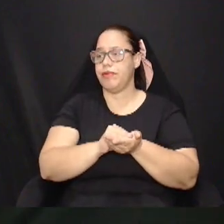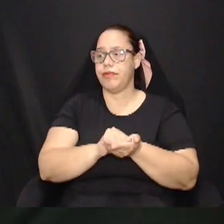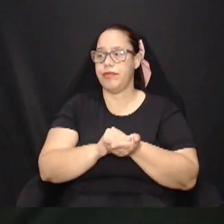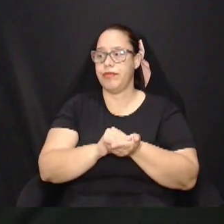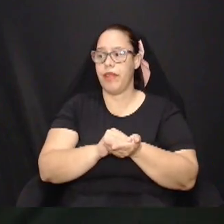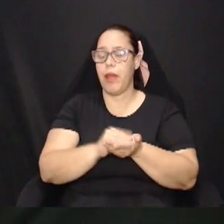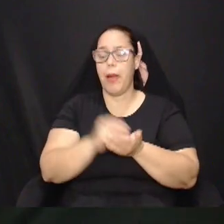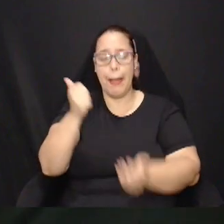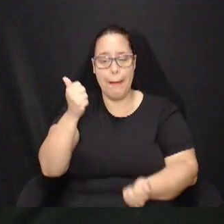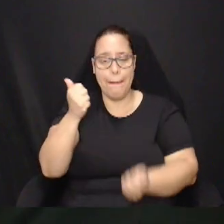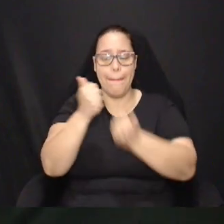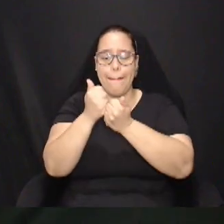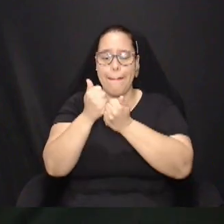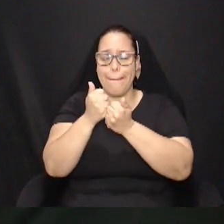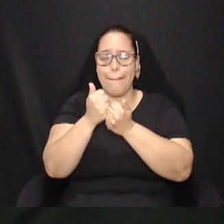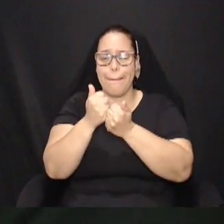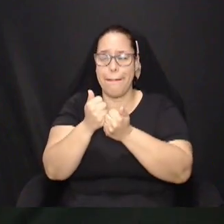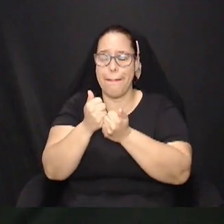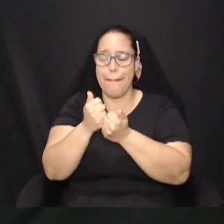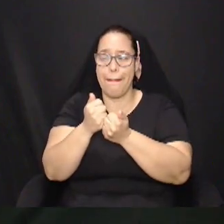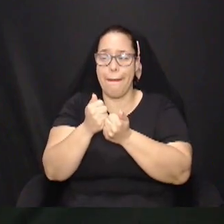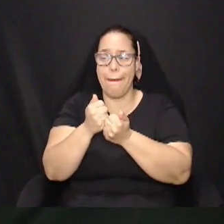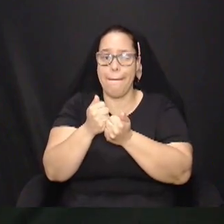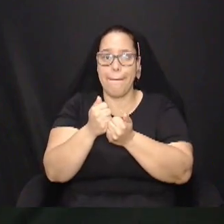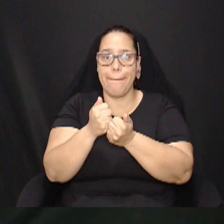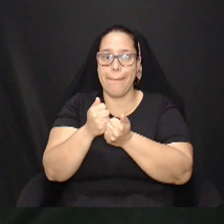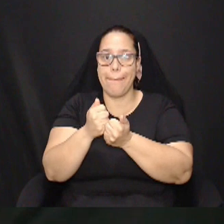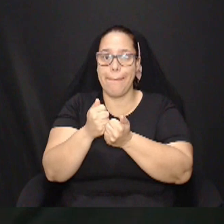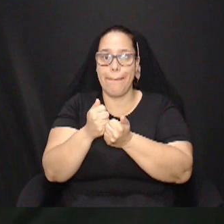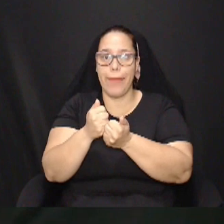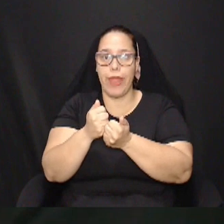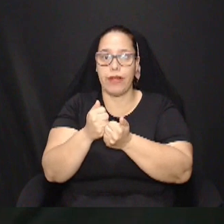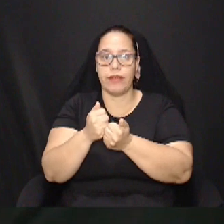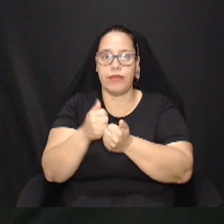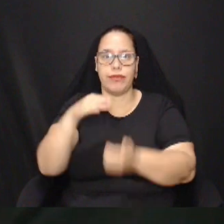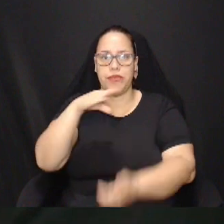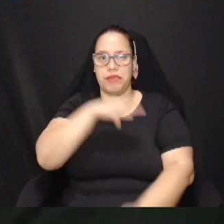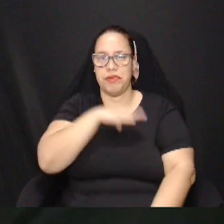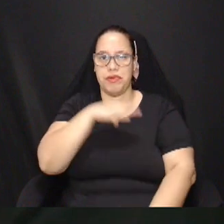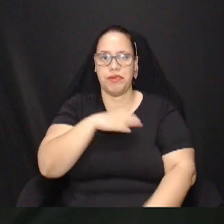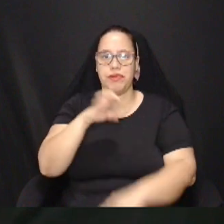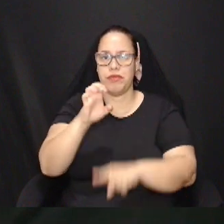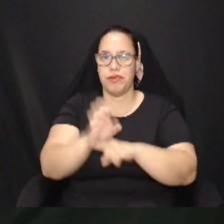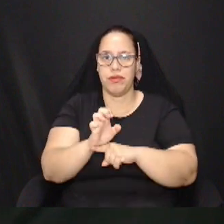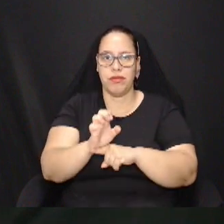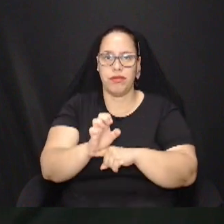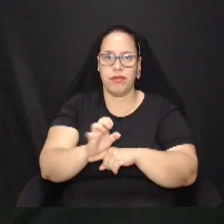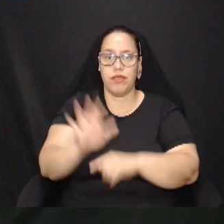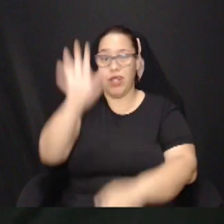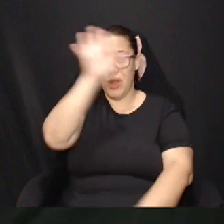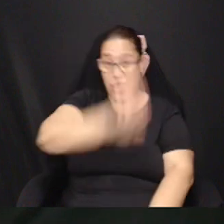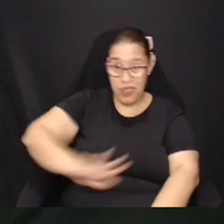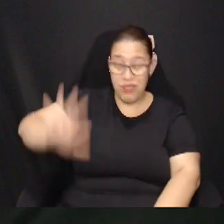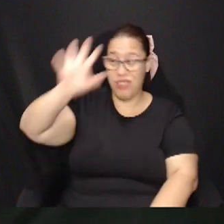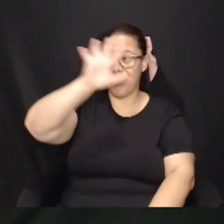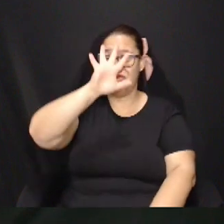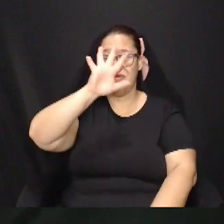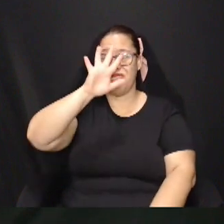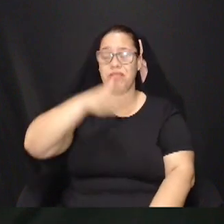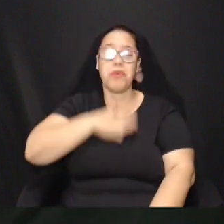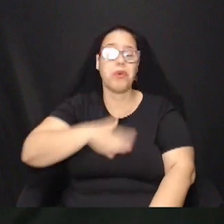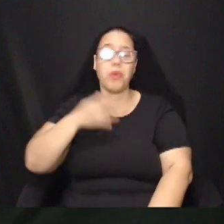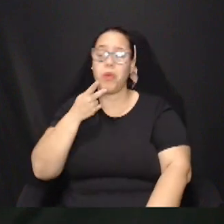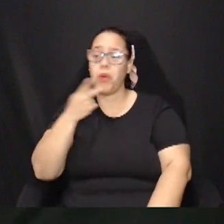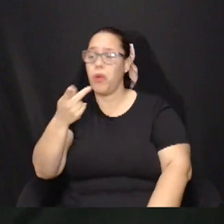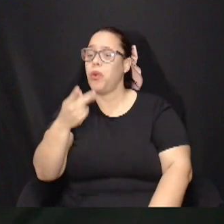apoio, suporte, seja municipal, estadual, nacional. E eu gostaria que você trouxesse a